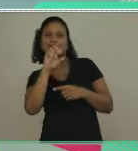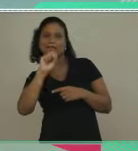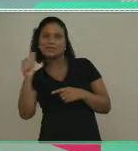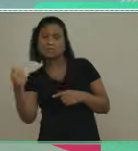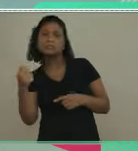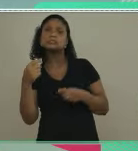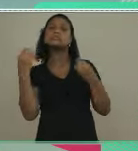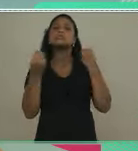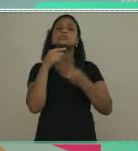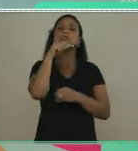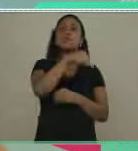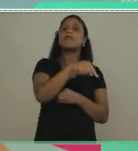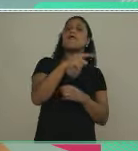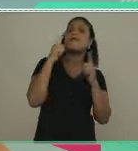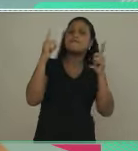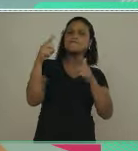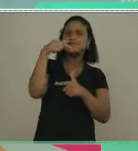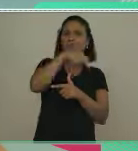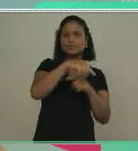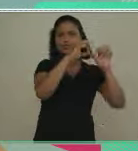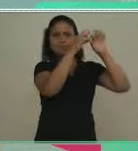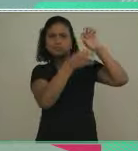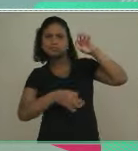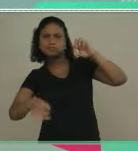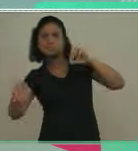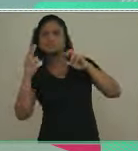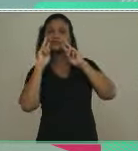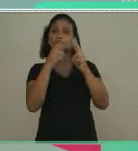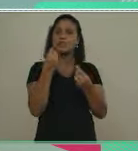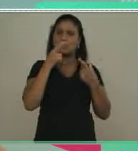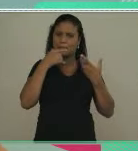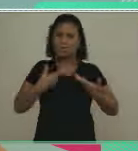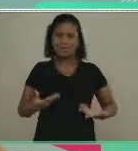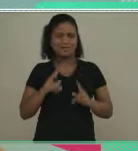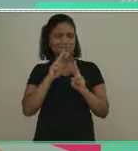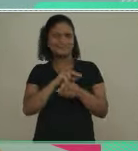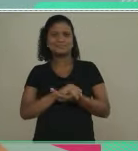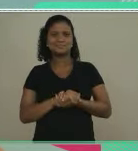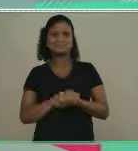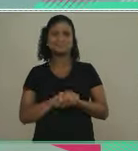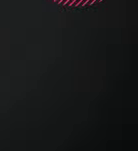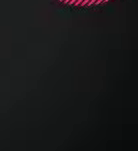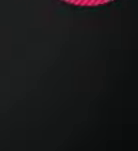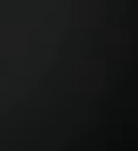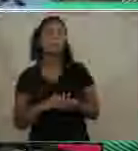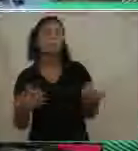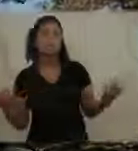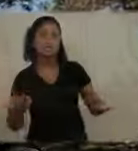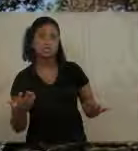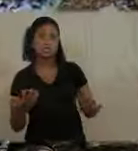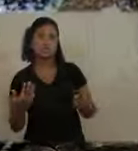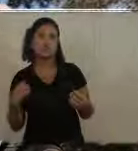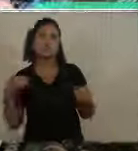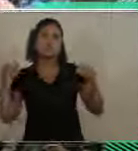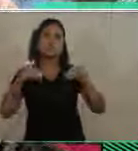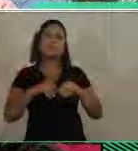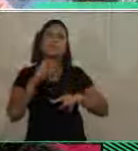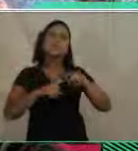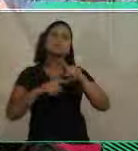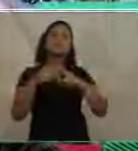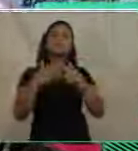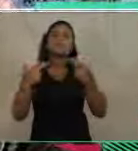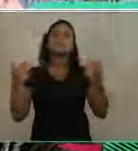vez em que ele se aventurou pelas cordas, dessa vez, ele acabou bem molhado. Acompanhe. Gente, agora eu vou colocar